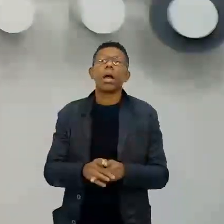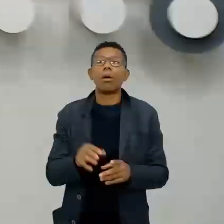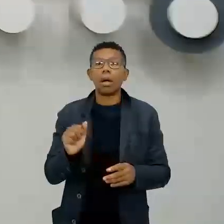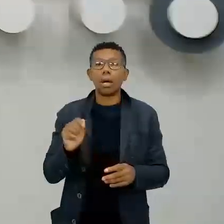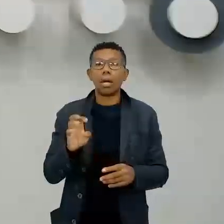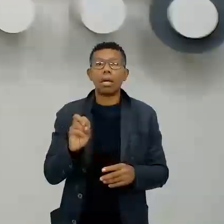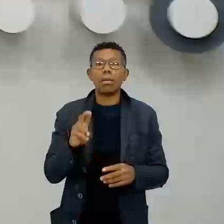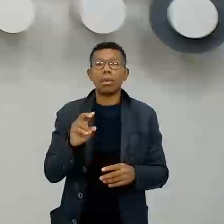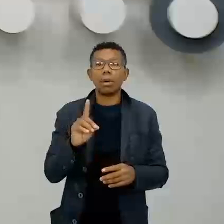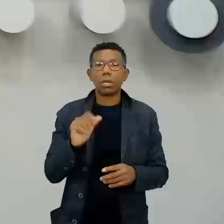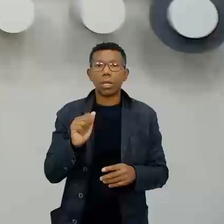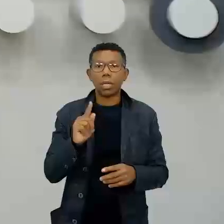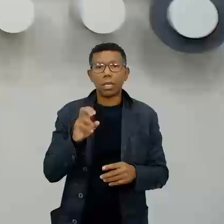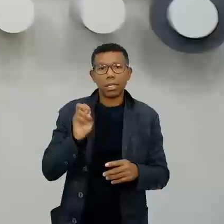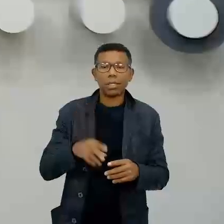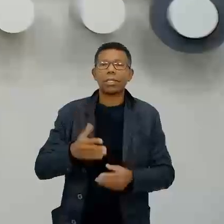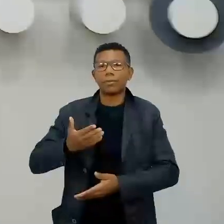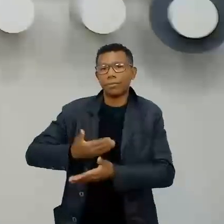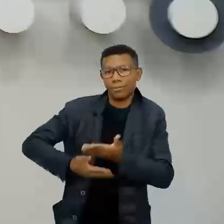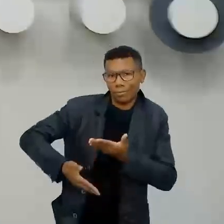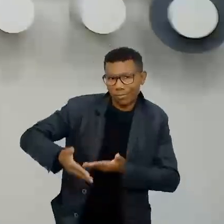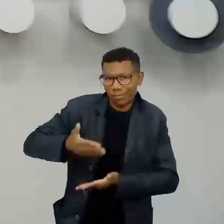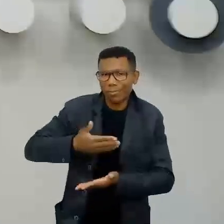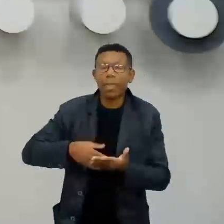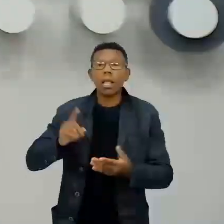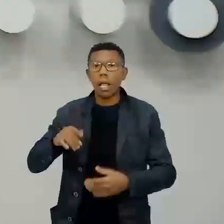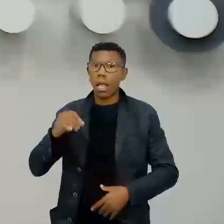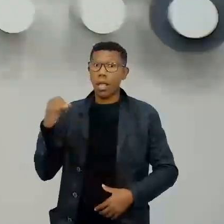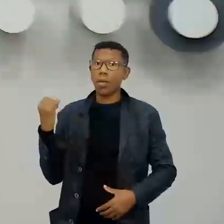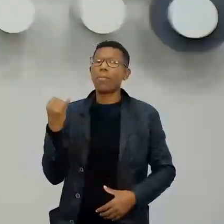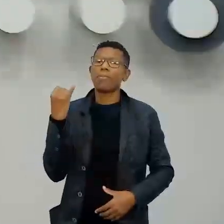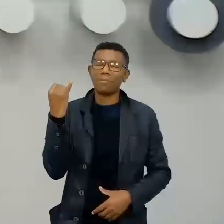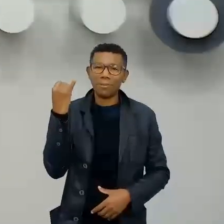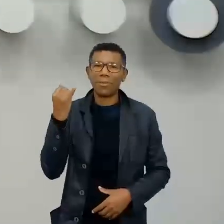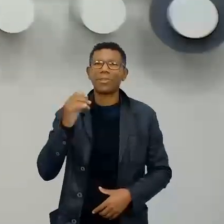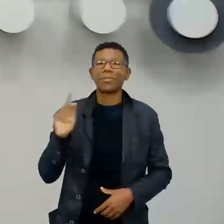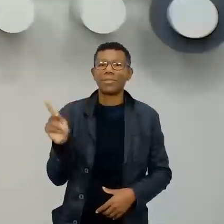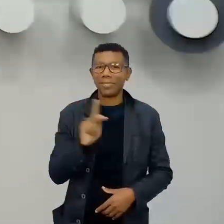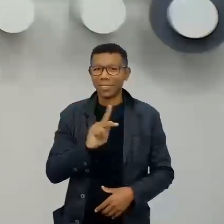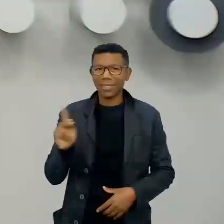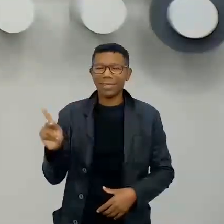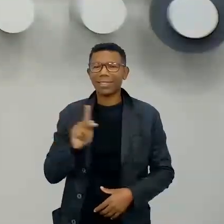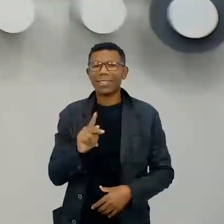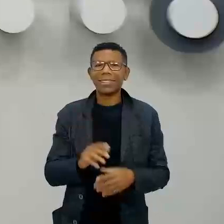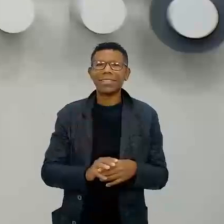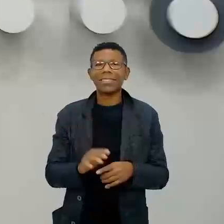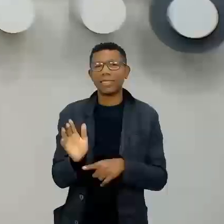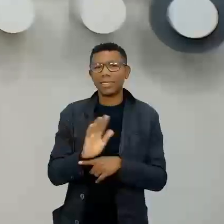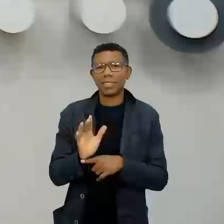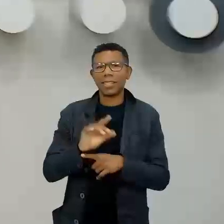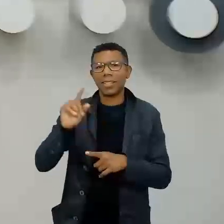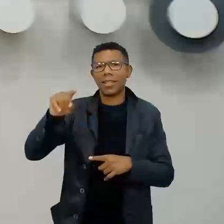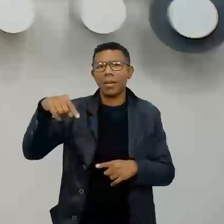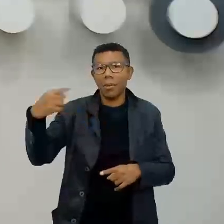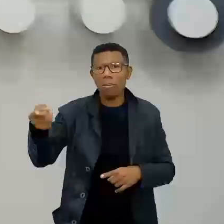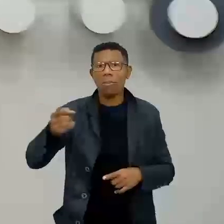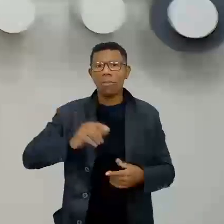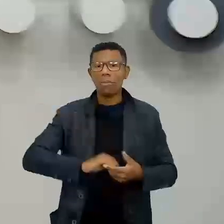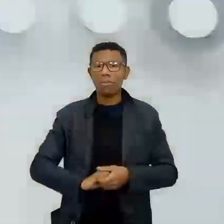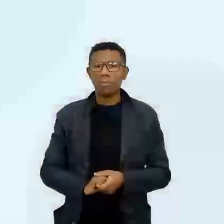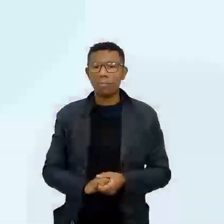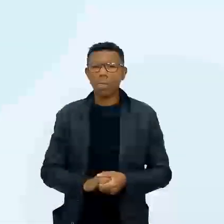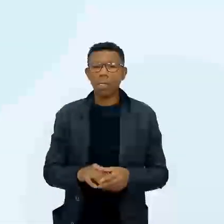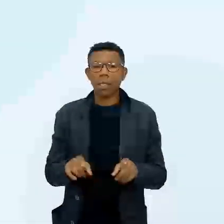abordagens, né? É muito importante essa troca, esse intercâmbio entre nós, professores. Próximo slide, por favor.